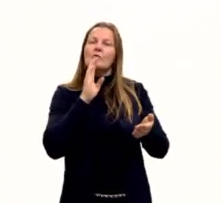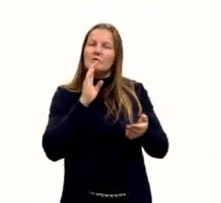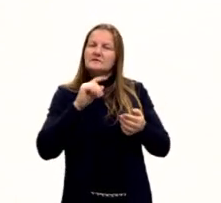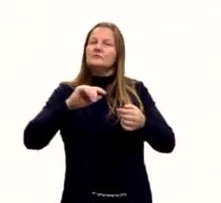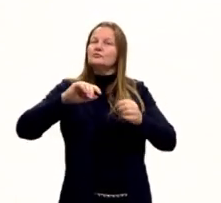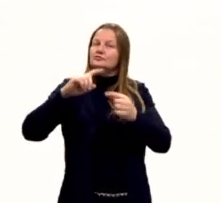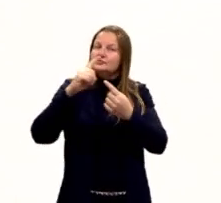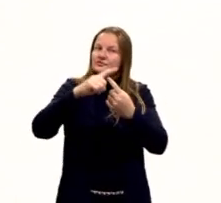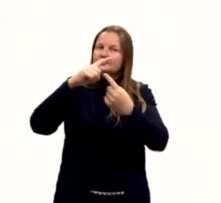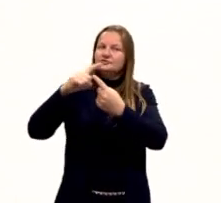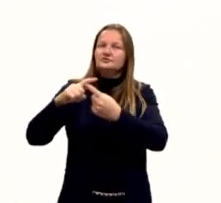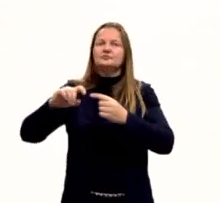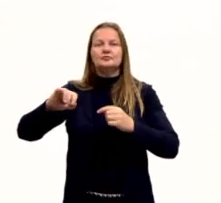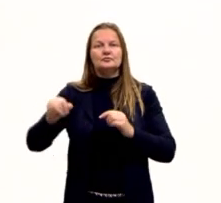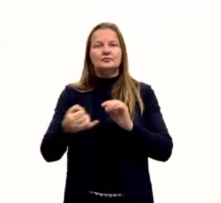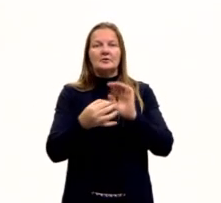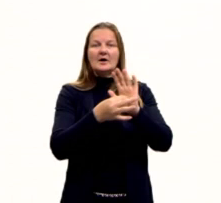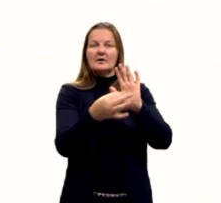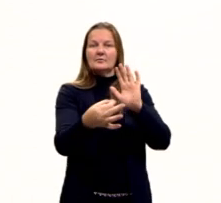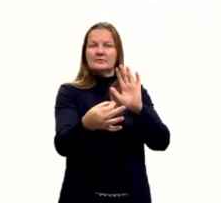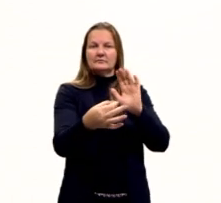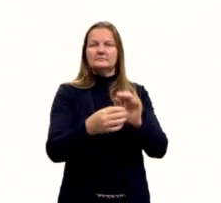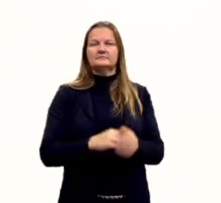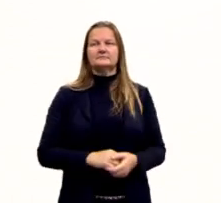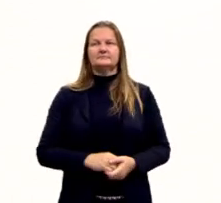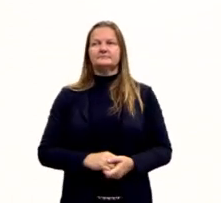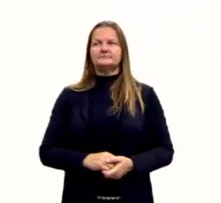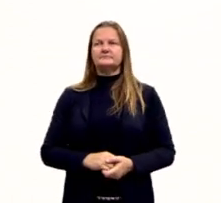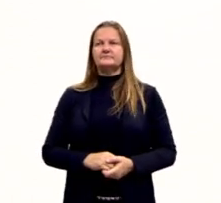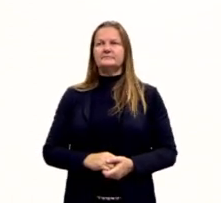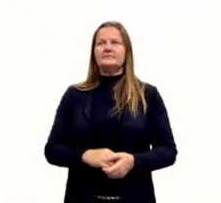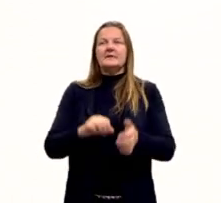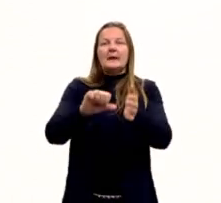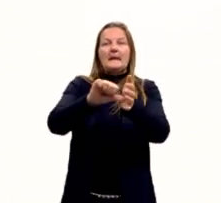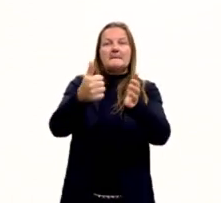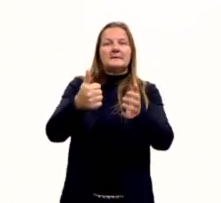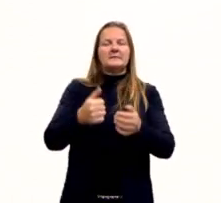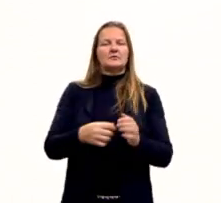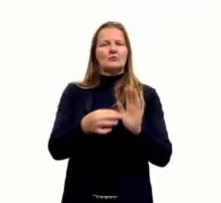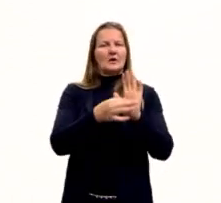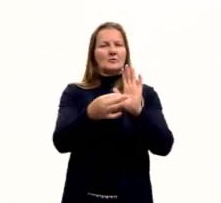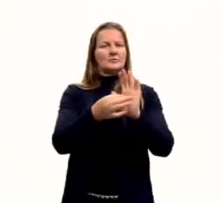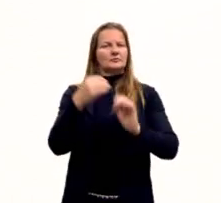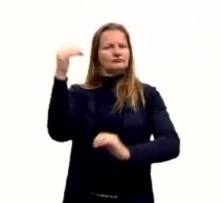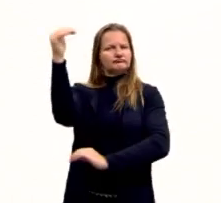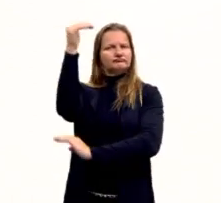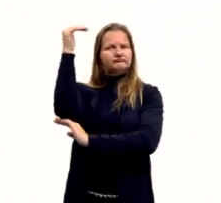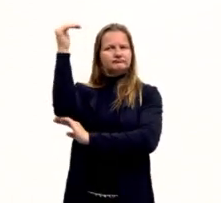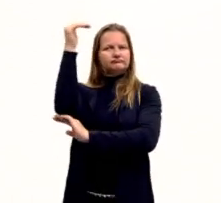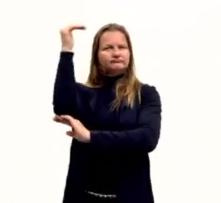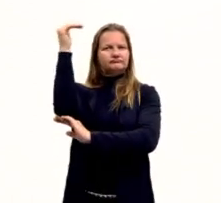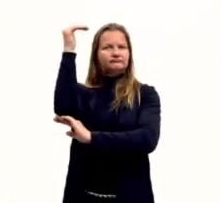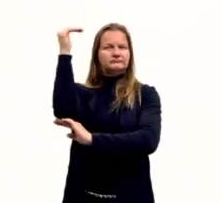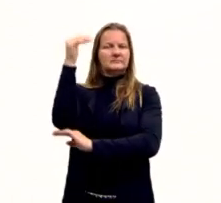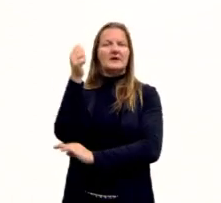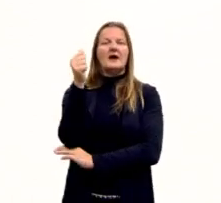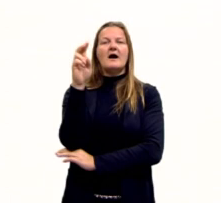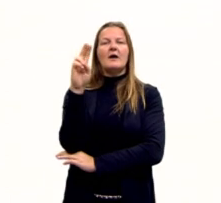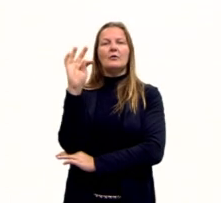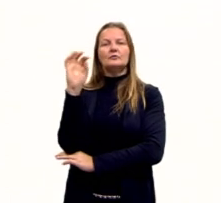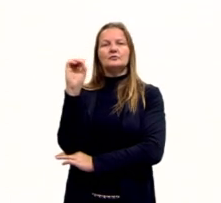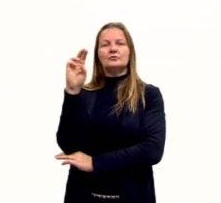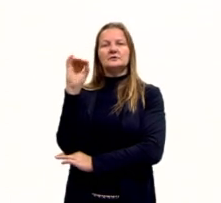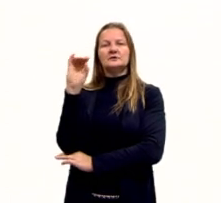Que tipo de argumento eu posso trazer para o meu texto o primeiro deles argumento de autoridade né